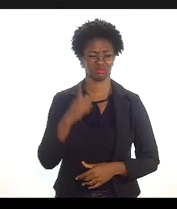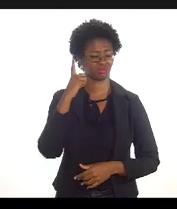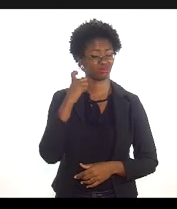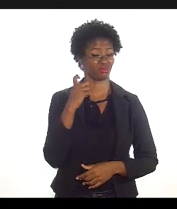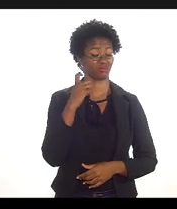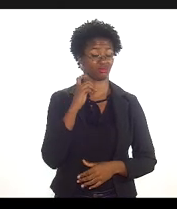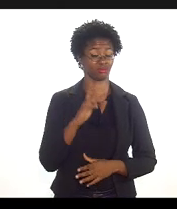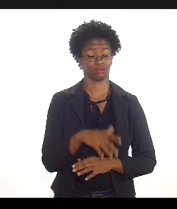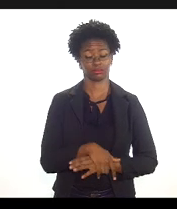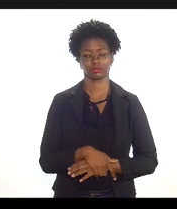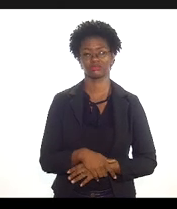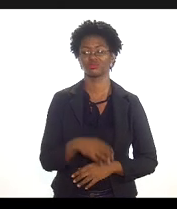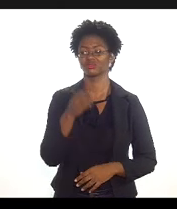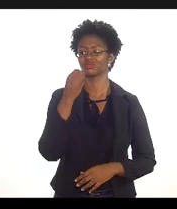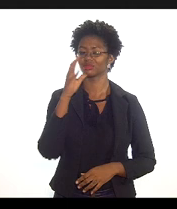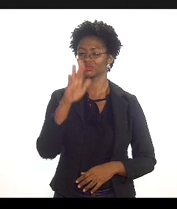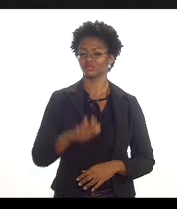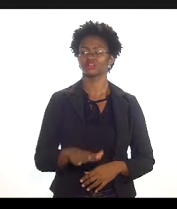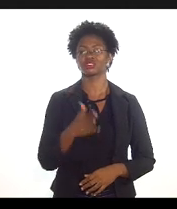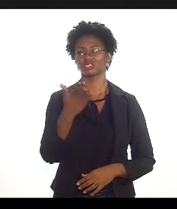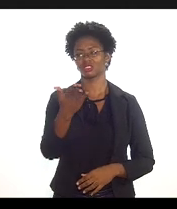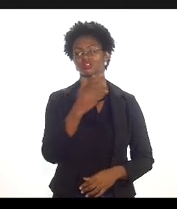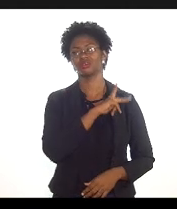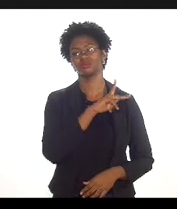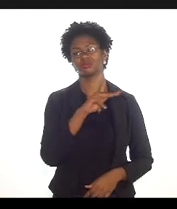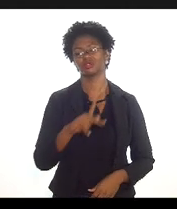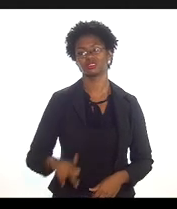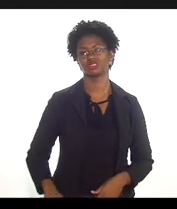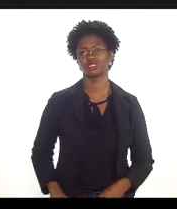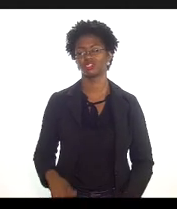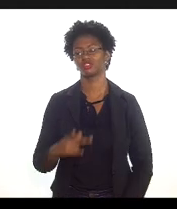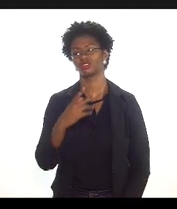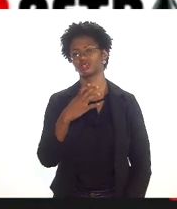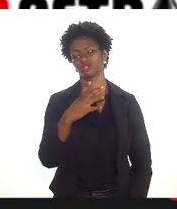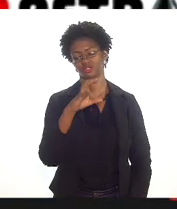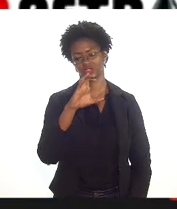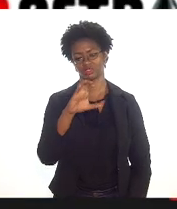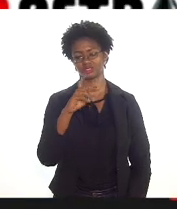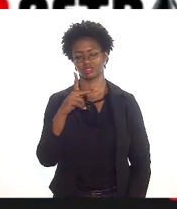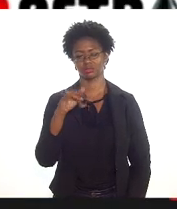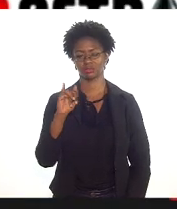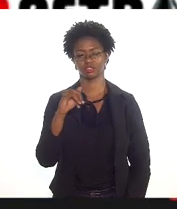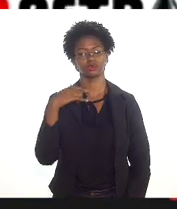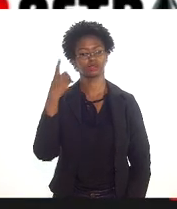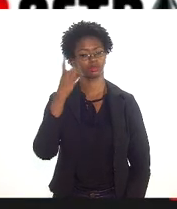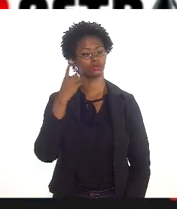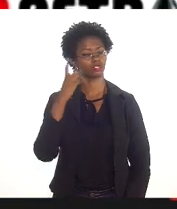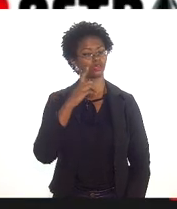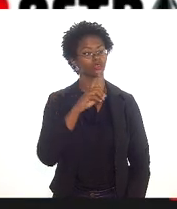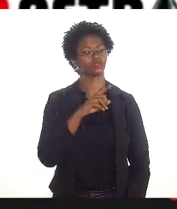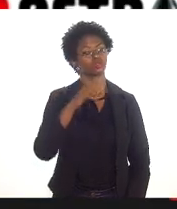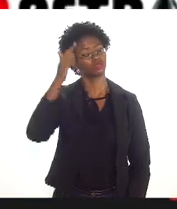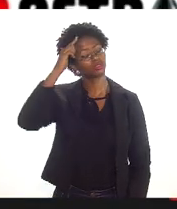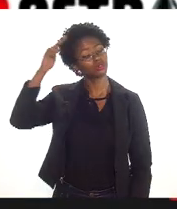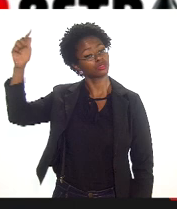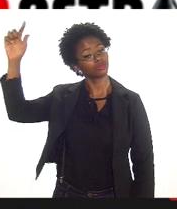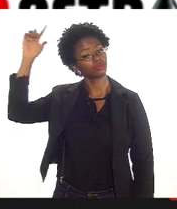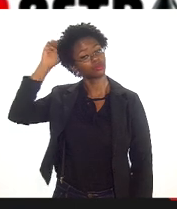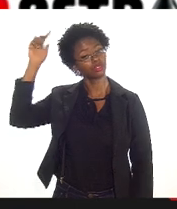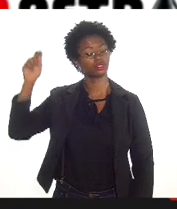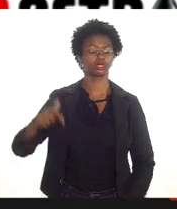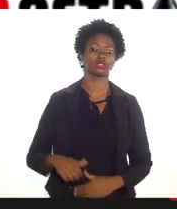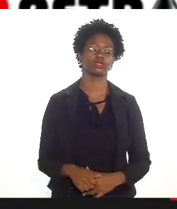Boa tarde ao senhor presidente da CPI, deputado Luiz Paulo, cumprimentando o deputado Luiz Paulo, cumprimento os